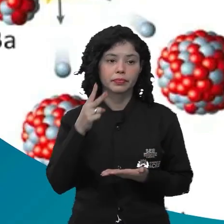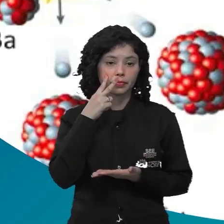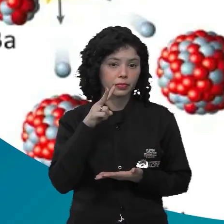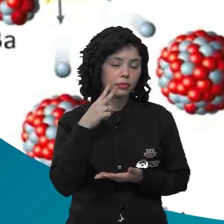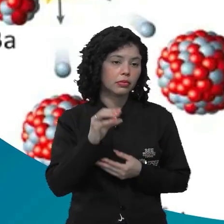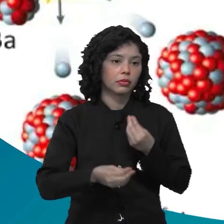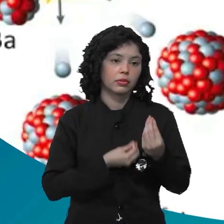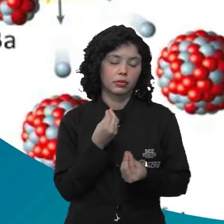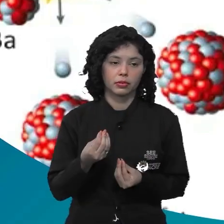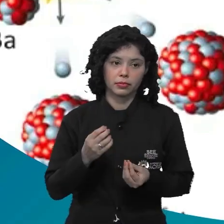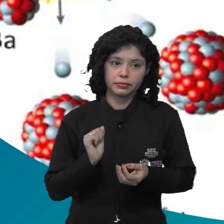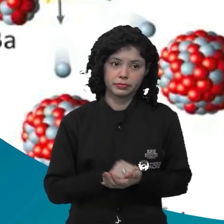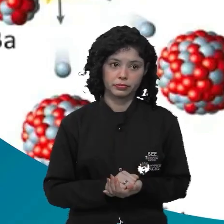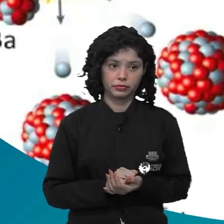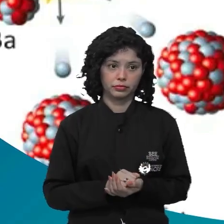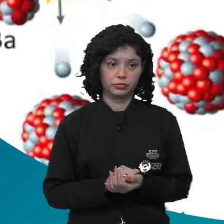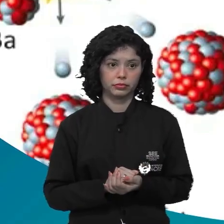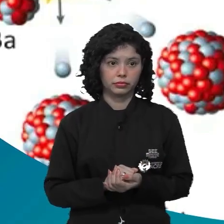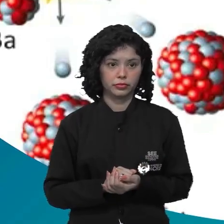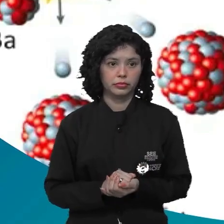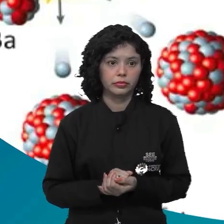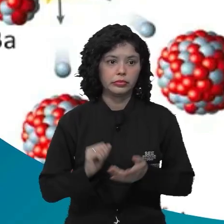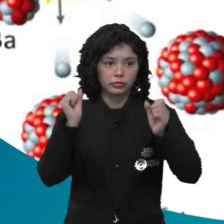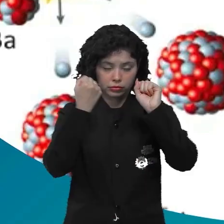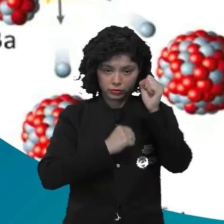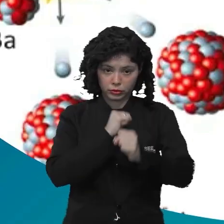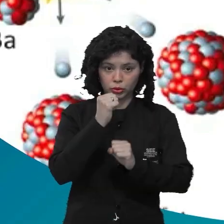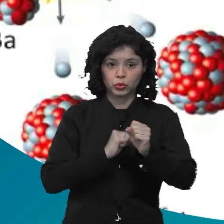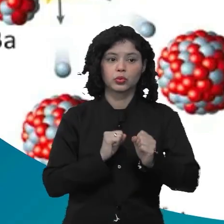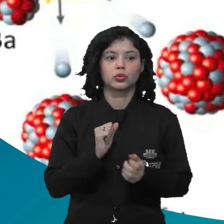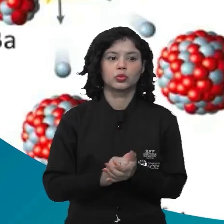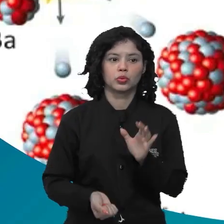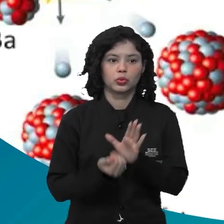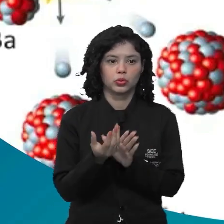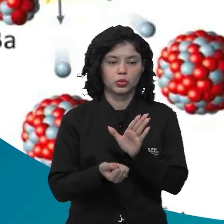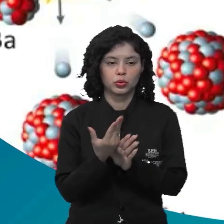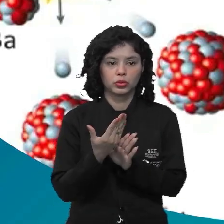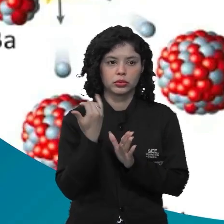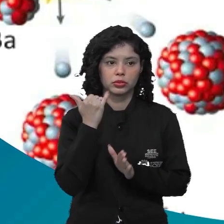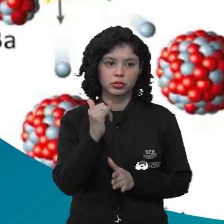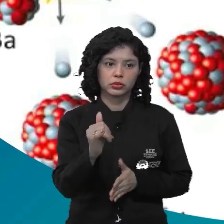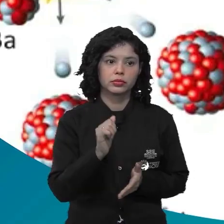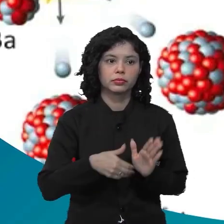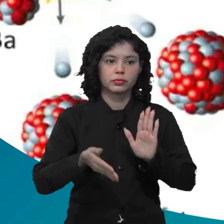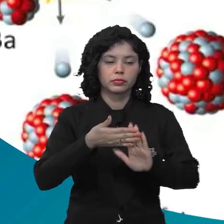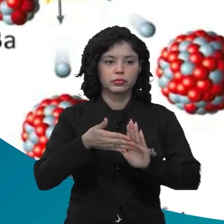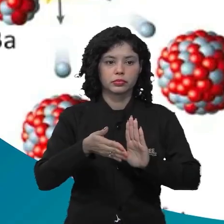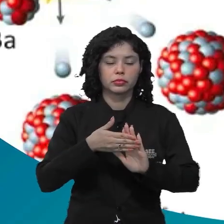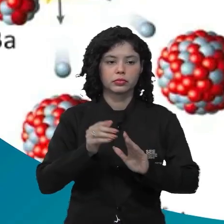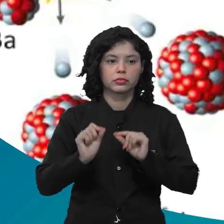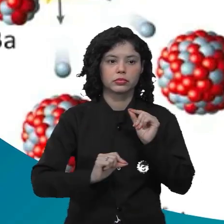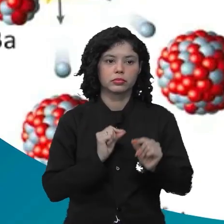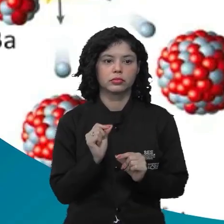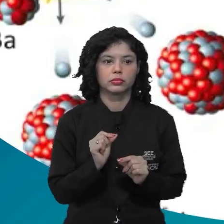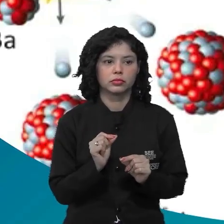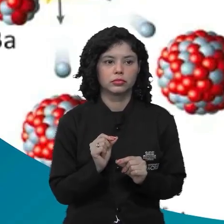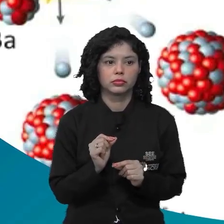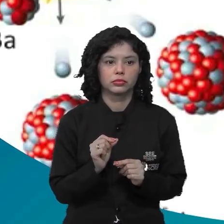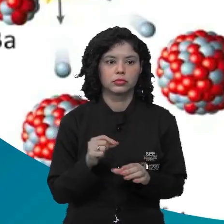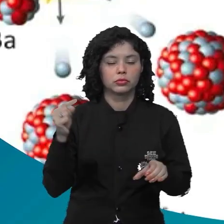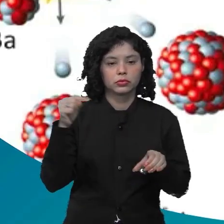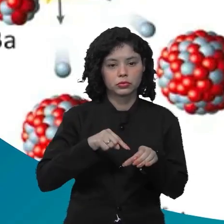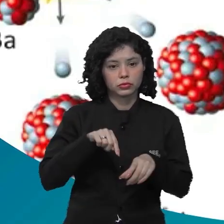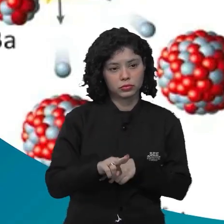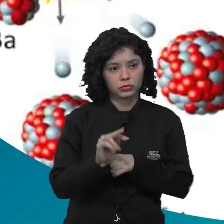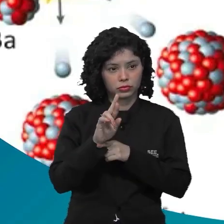entender aqui como ele funciona. Então, vai ter reatores, né, que vai ser a fonte de energia dele, vai ser o quê? A fissão